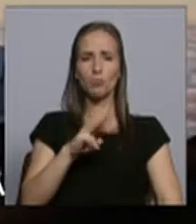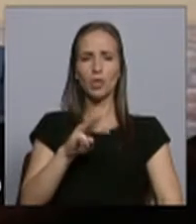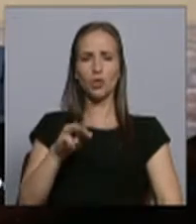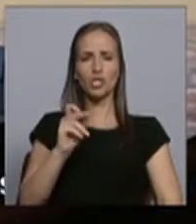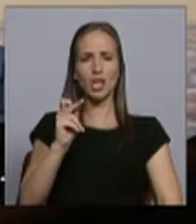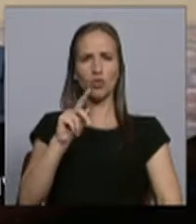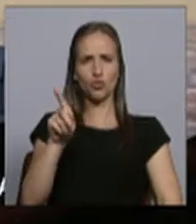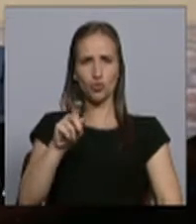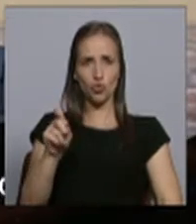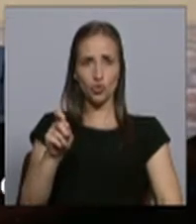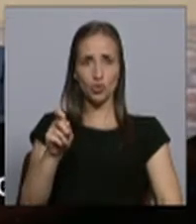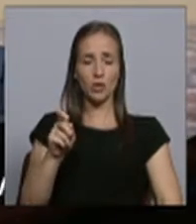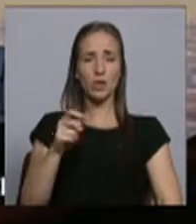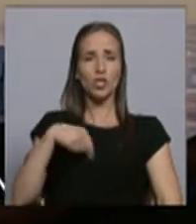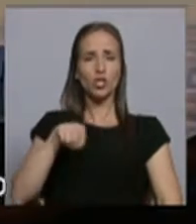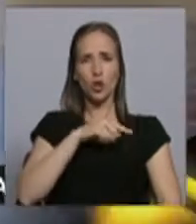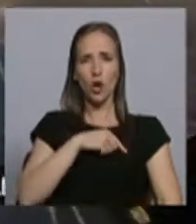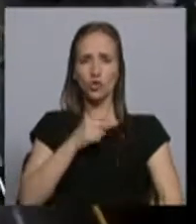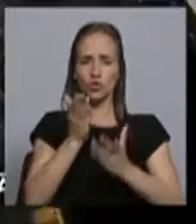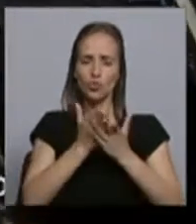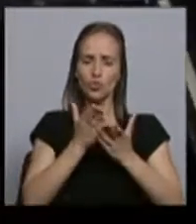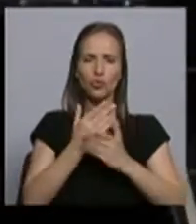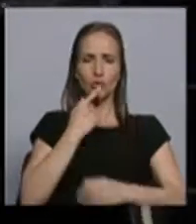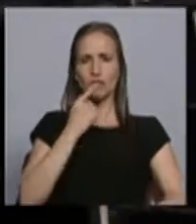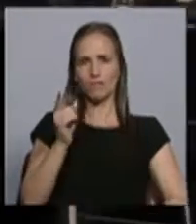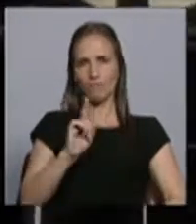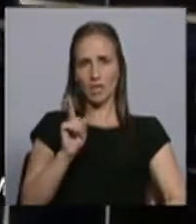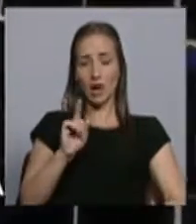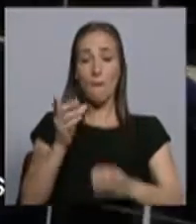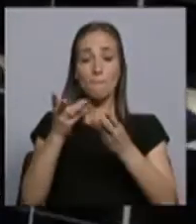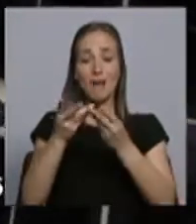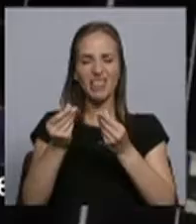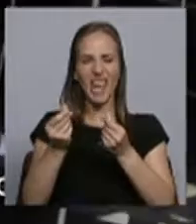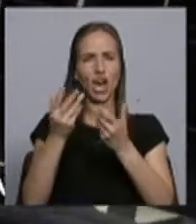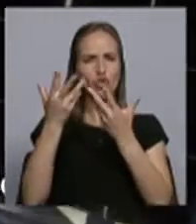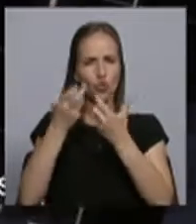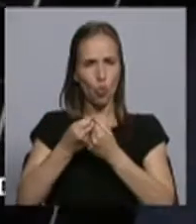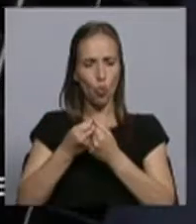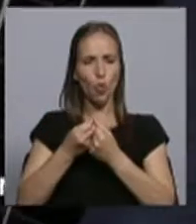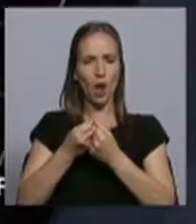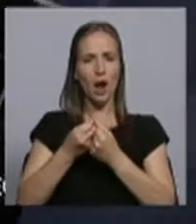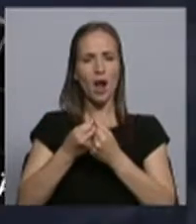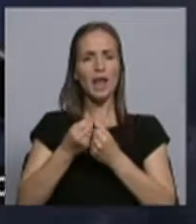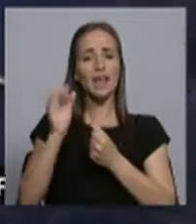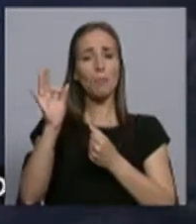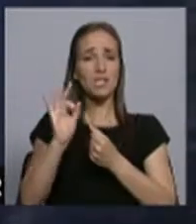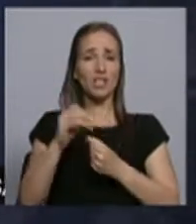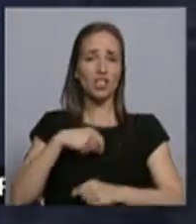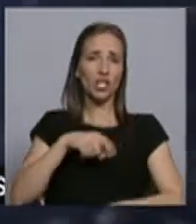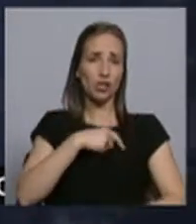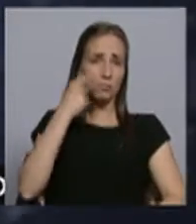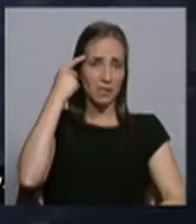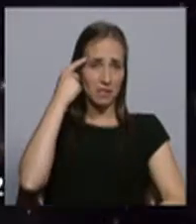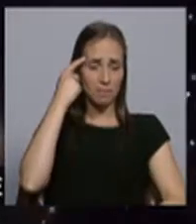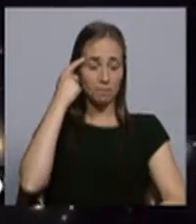isto, de acordo com os nossos modelos, diz que não. Há matéria escura e naquela proporção que nós já estamos mais ou menos à espera. Pois bem, Daniel, olha, quem